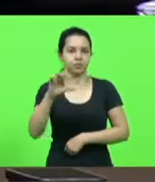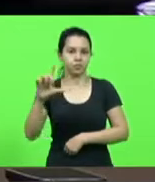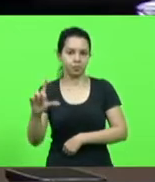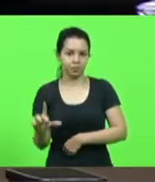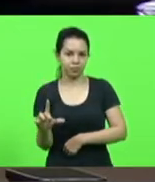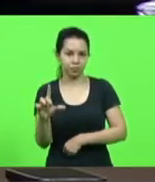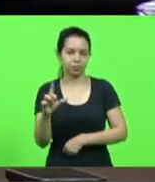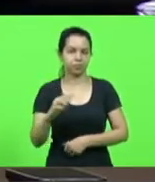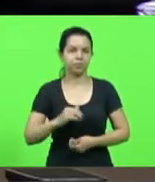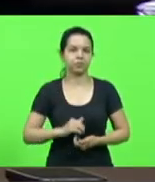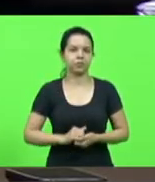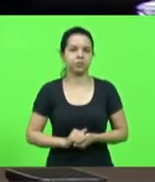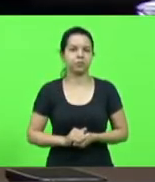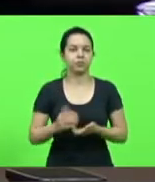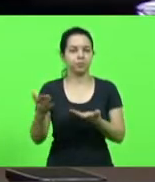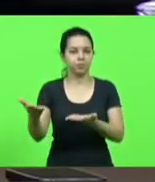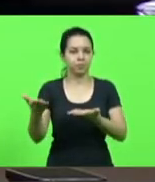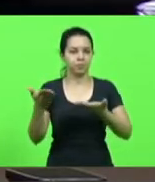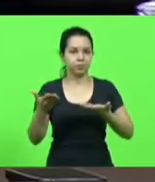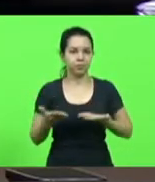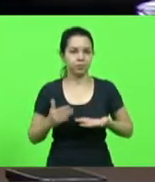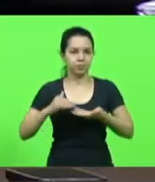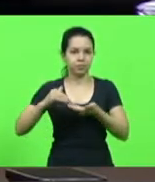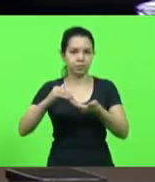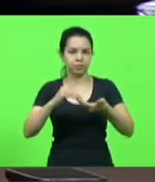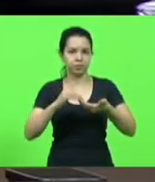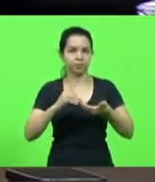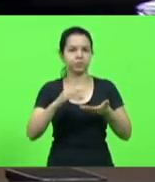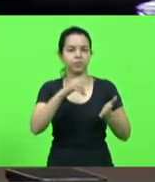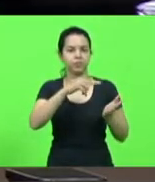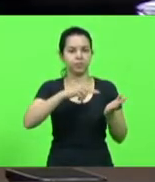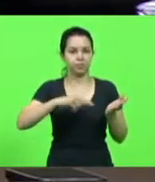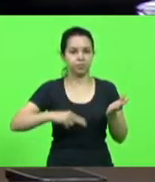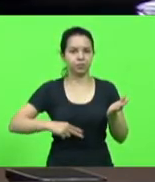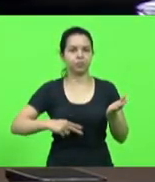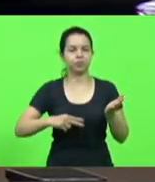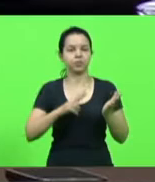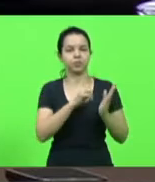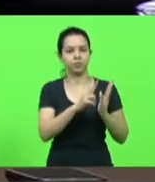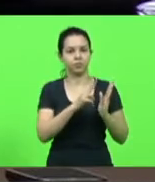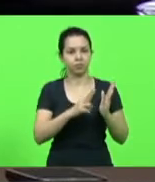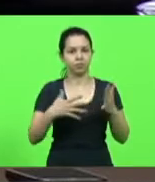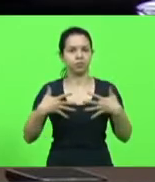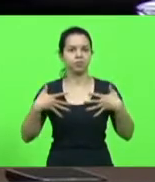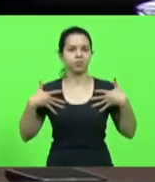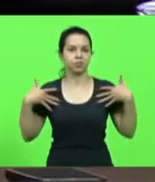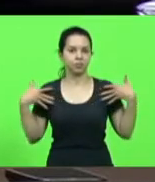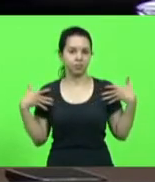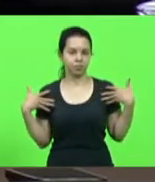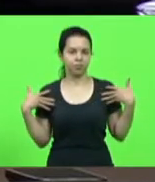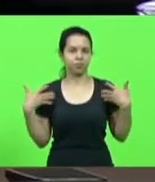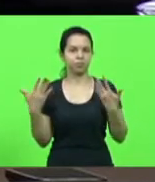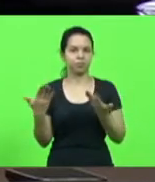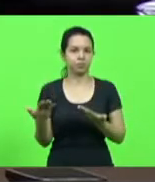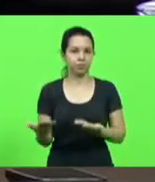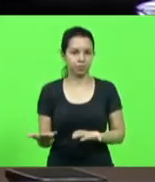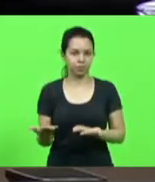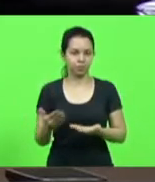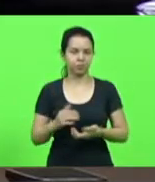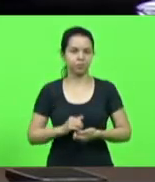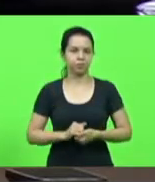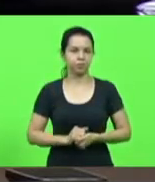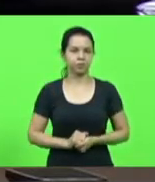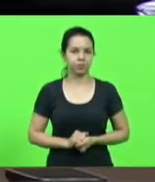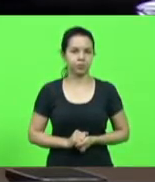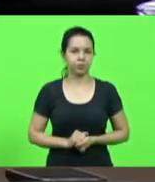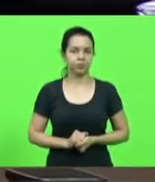presidente convidou o mestre de cerimônias para proceder à leitura dos homenageados, que na oportunidade receberam honrarias do Poder Legislativo.